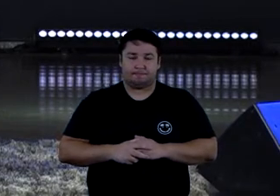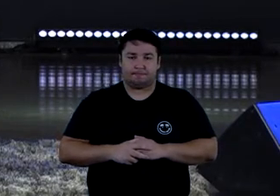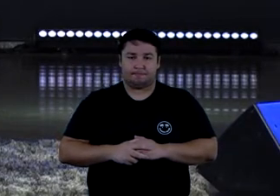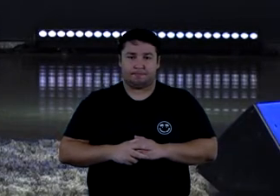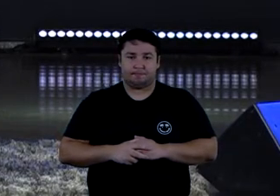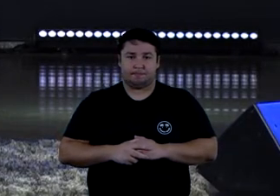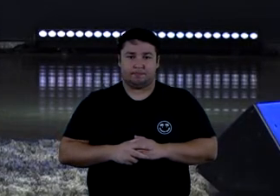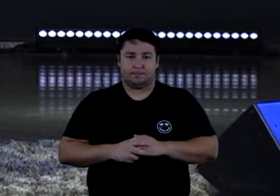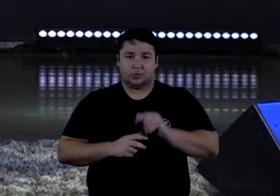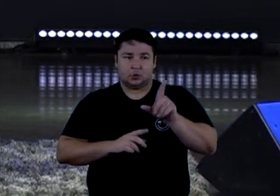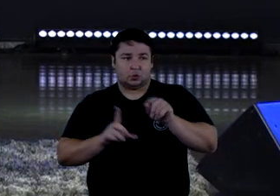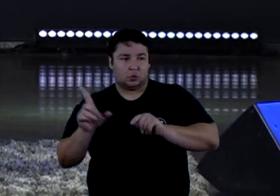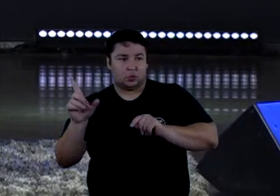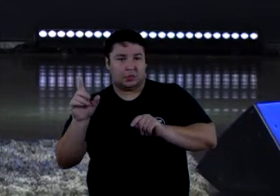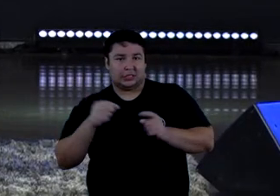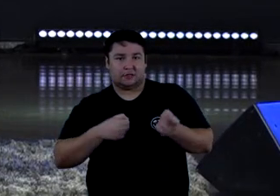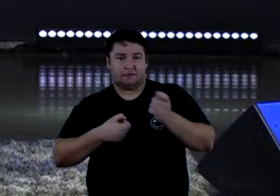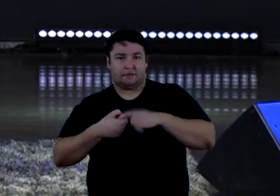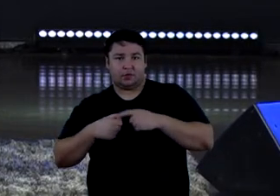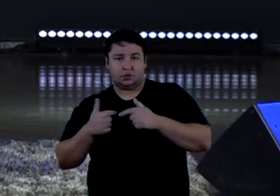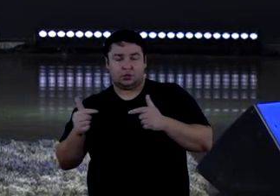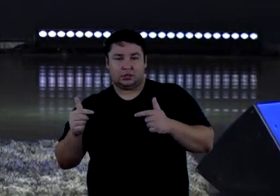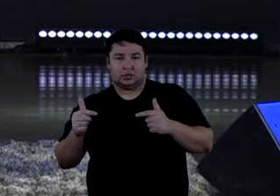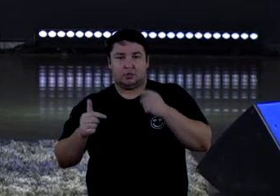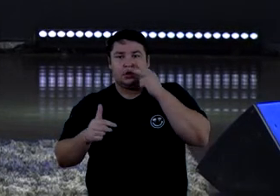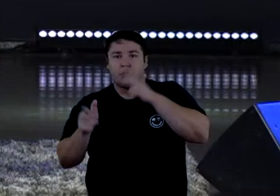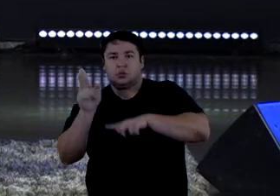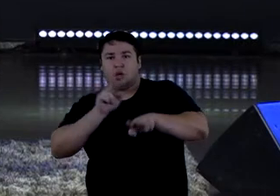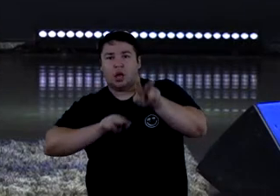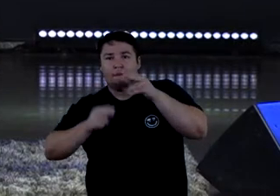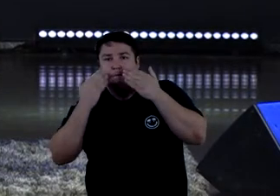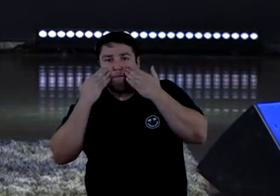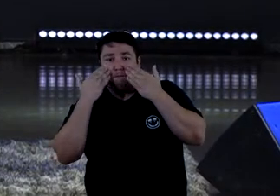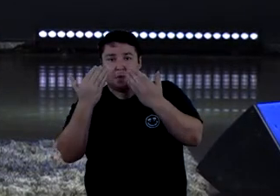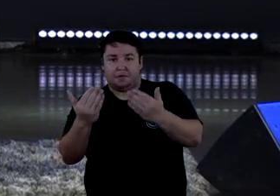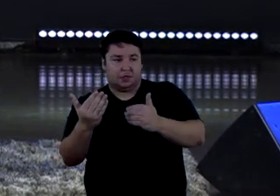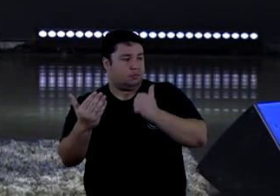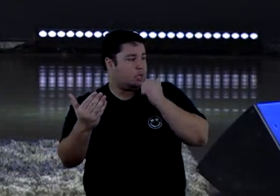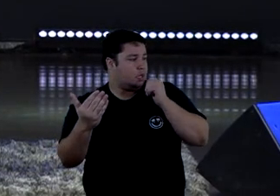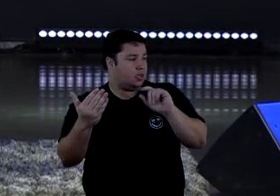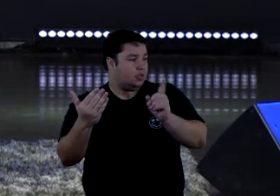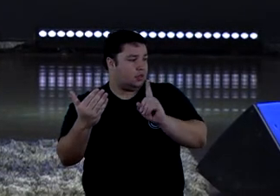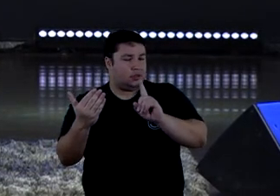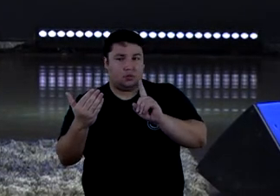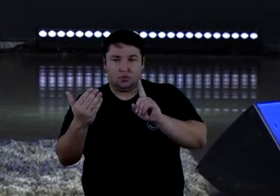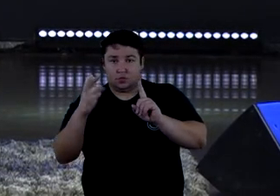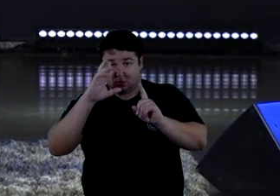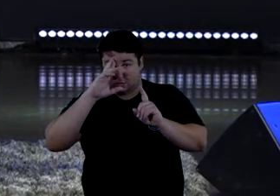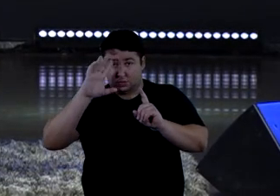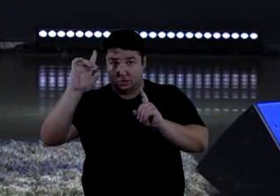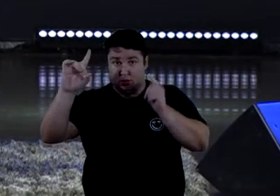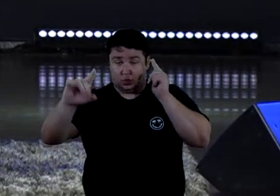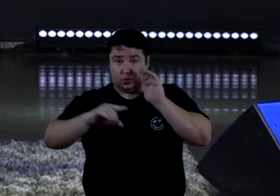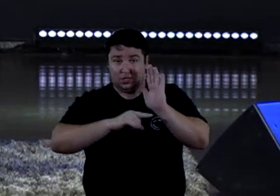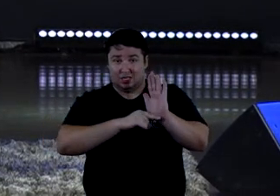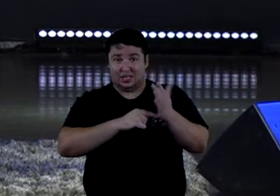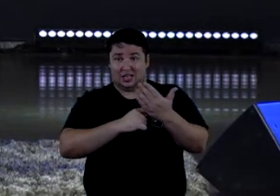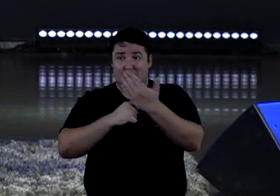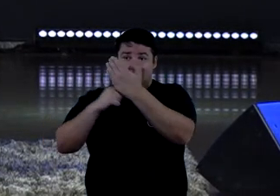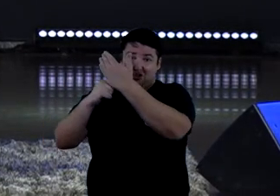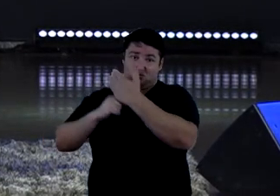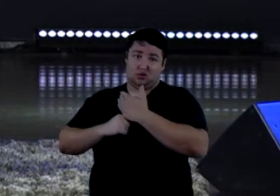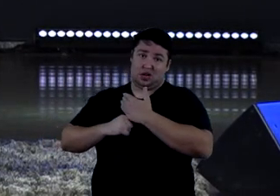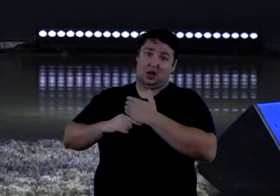Que seja uma decisão sem volta. Que eles possam olhar para frente e não para trás. Que o Senhor possa ajudá-los, tomá-los pela